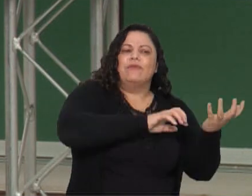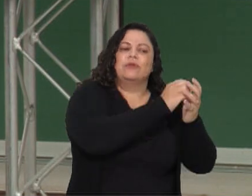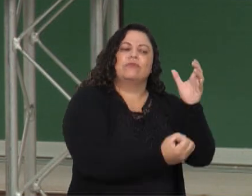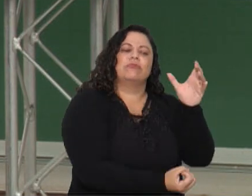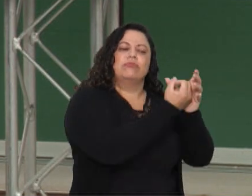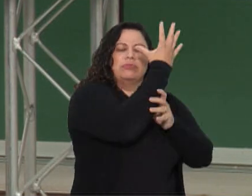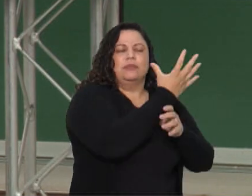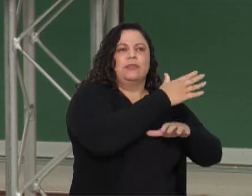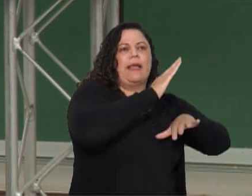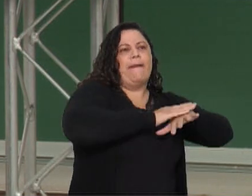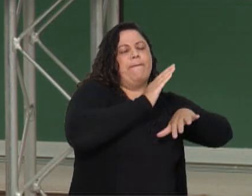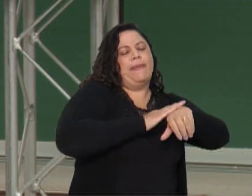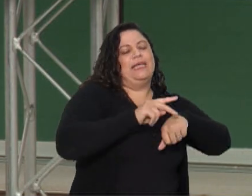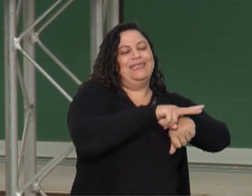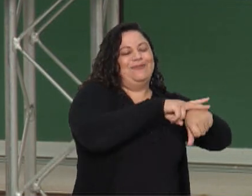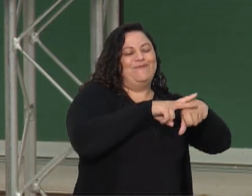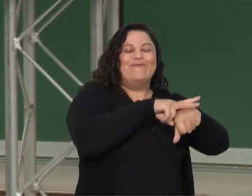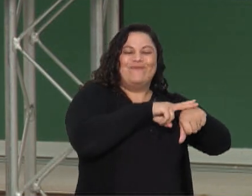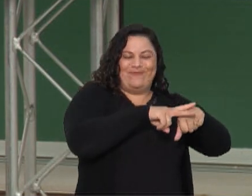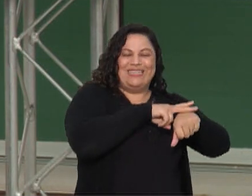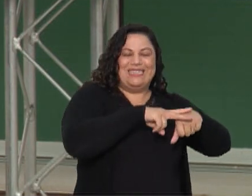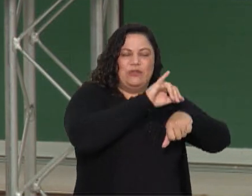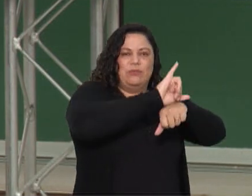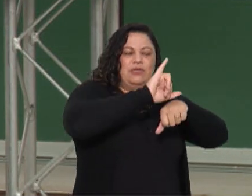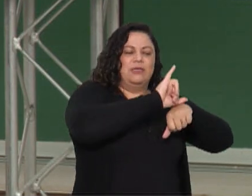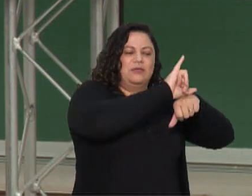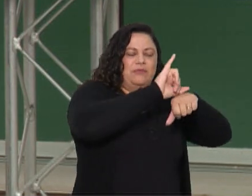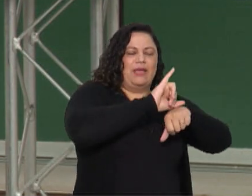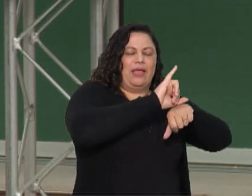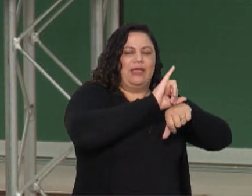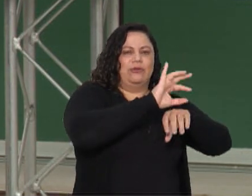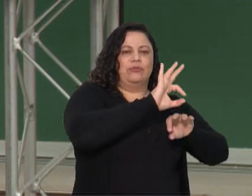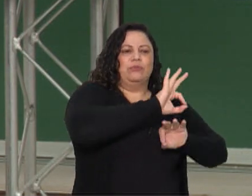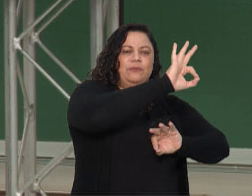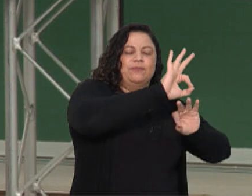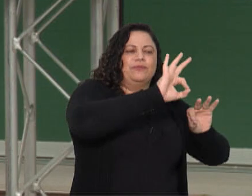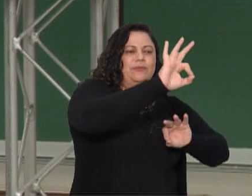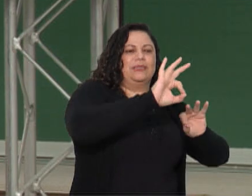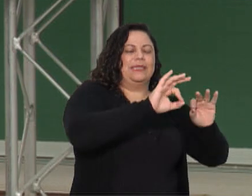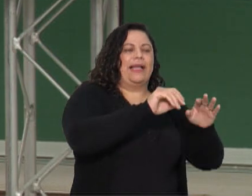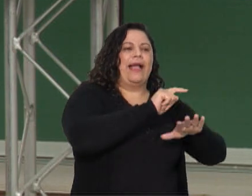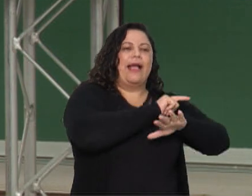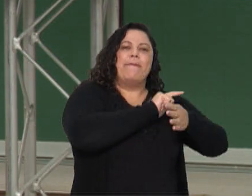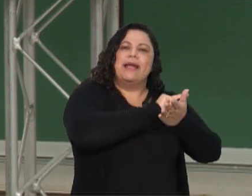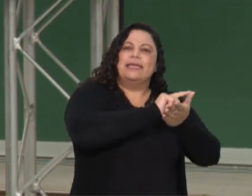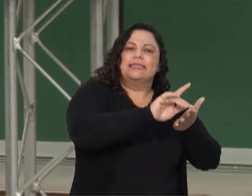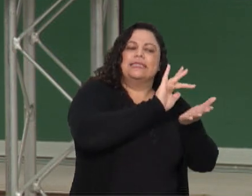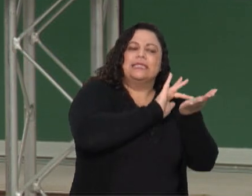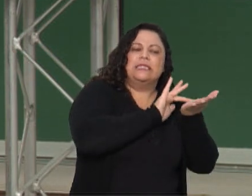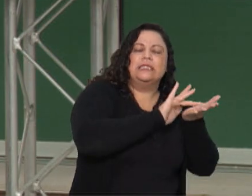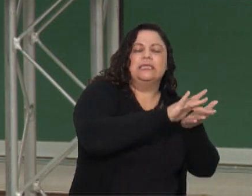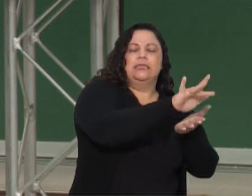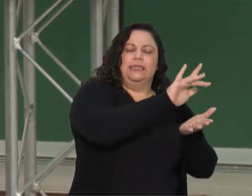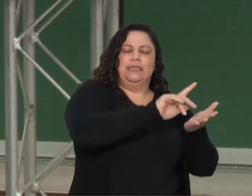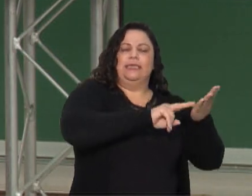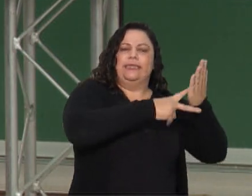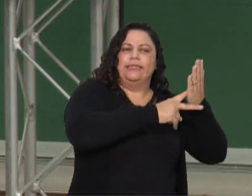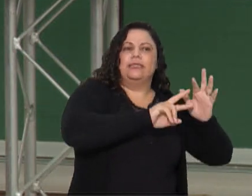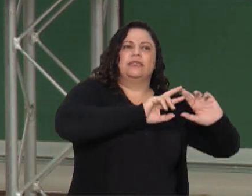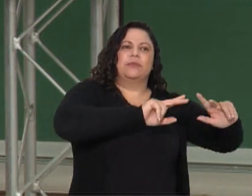mais vidro, mais metais, né? Formas mais geométricas e mais lisas? Pois é. E a